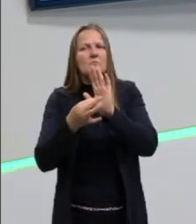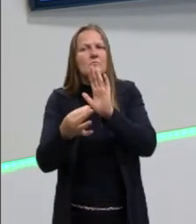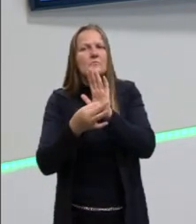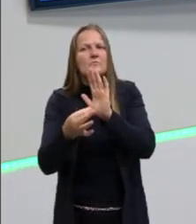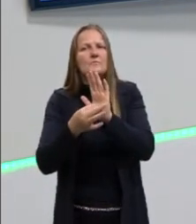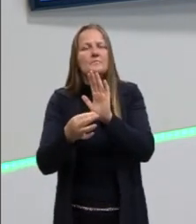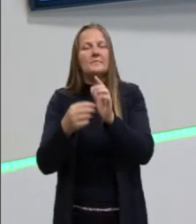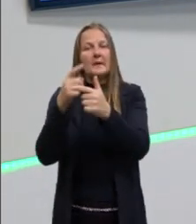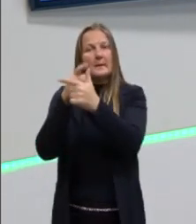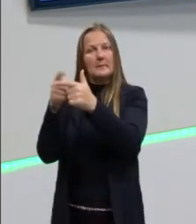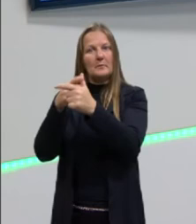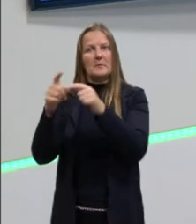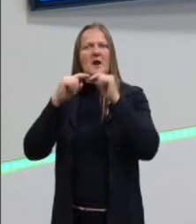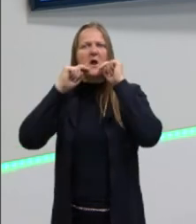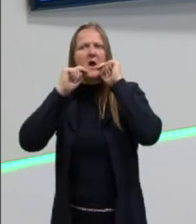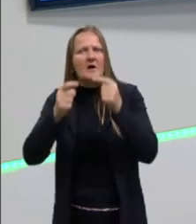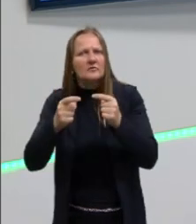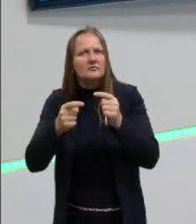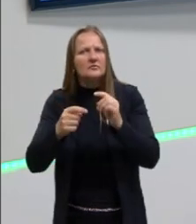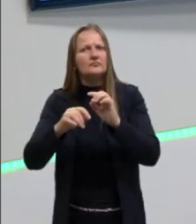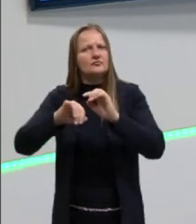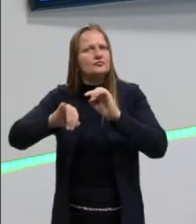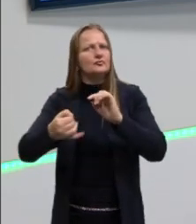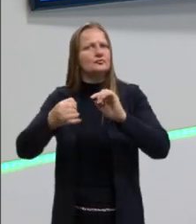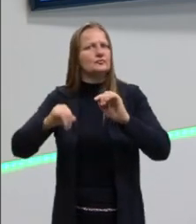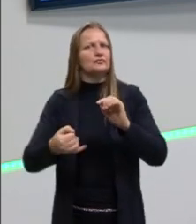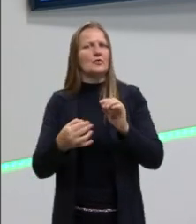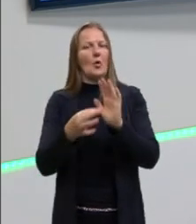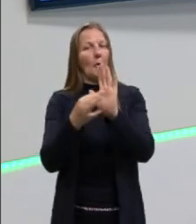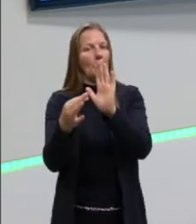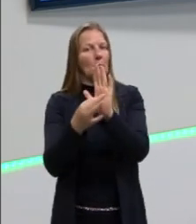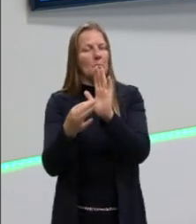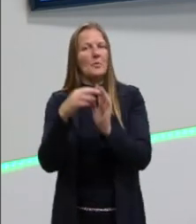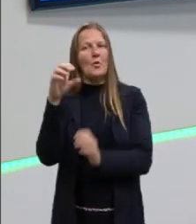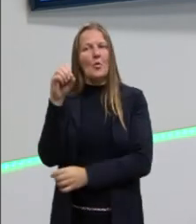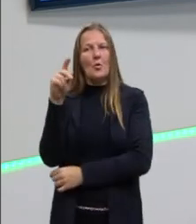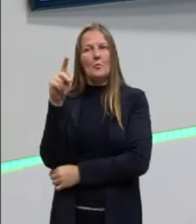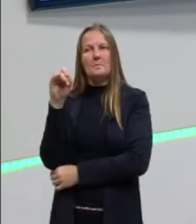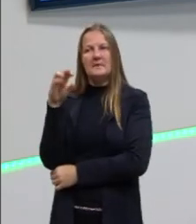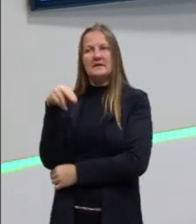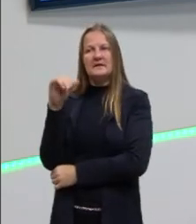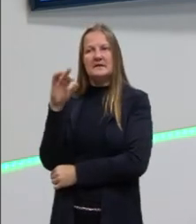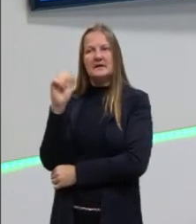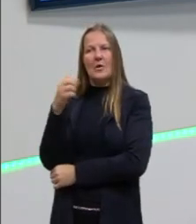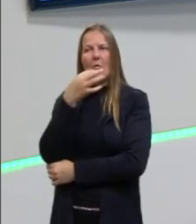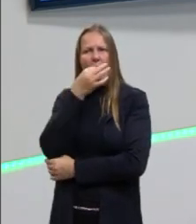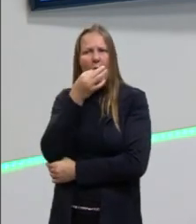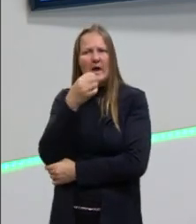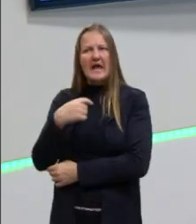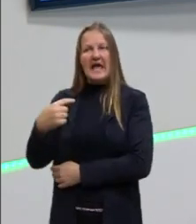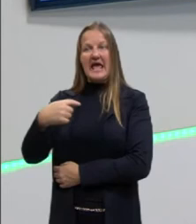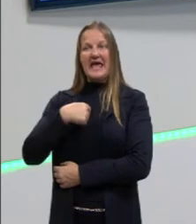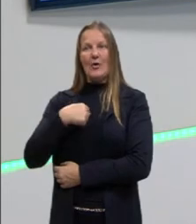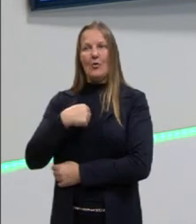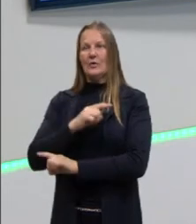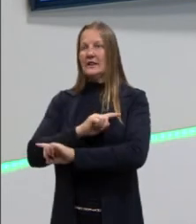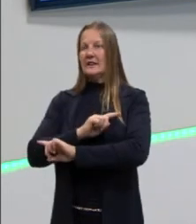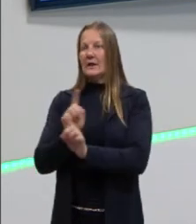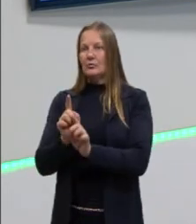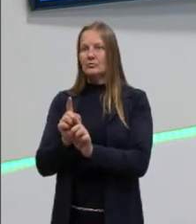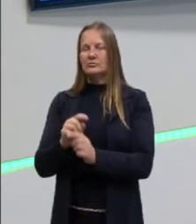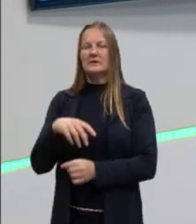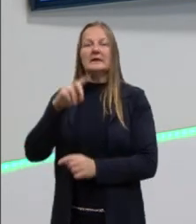de maneira crítica opinativa sem eu acho sem eu penso sem usar a primeira pessoa